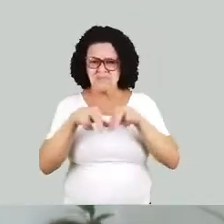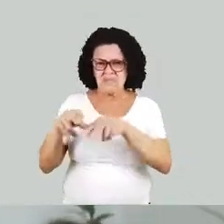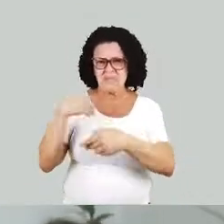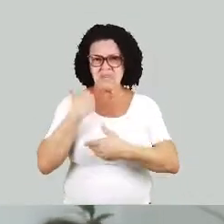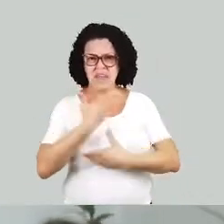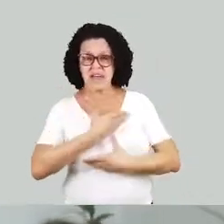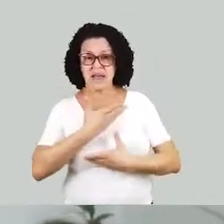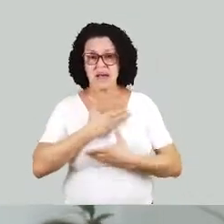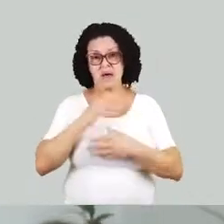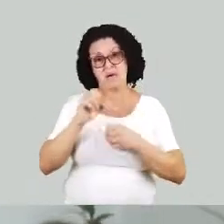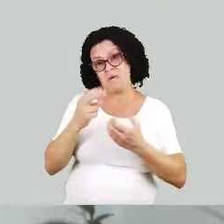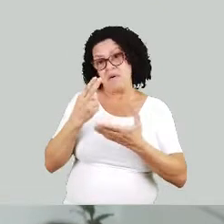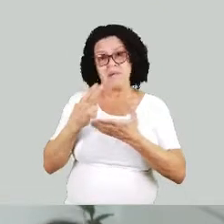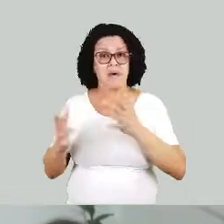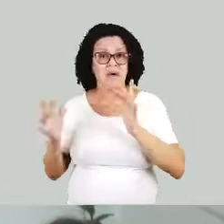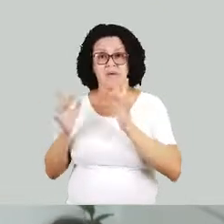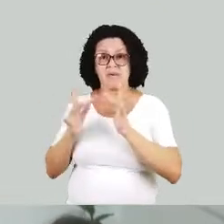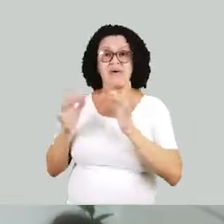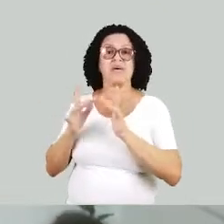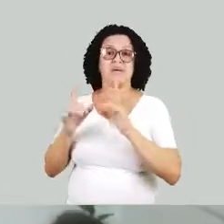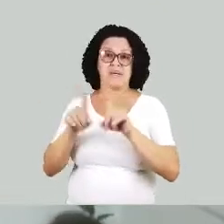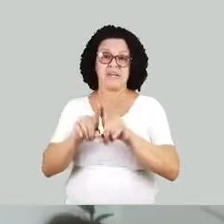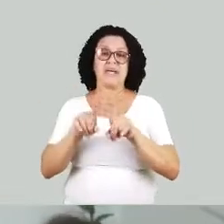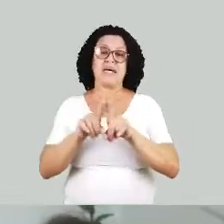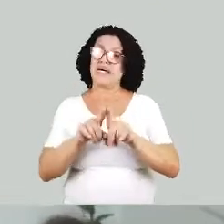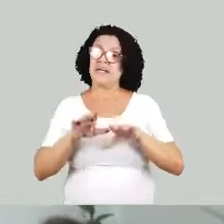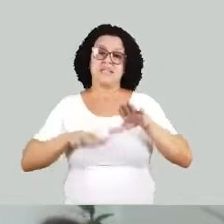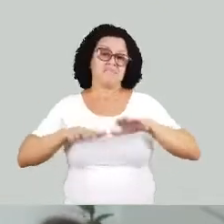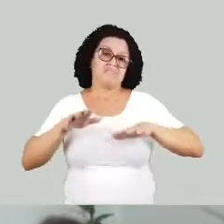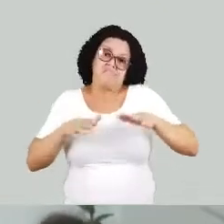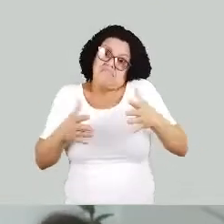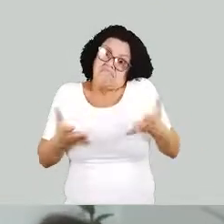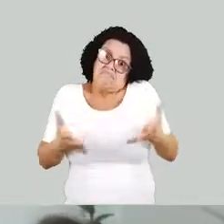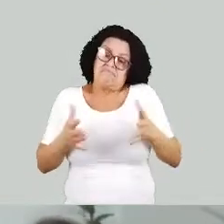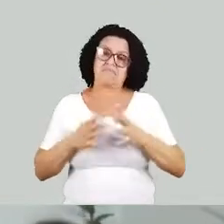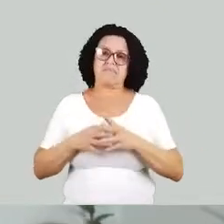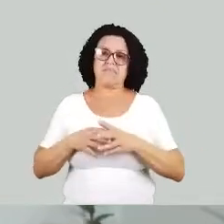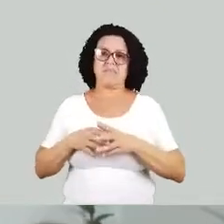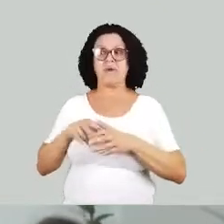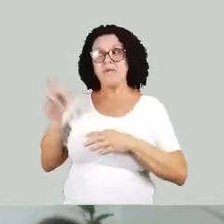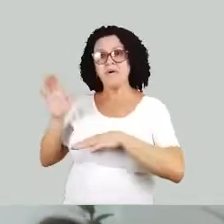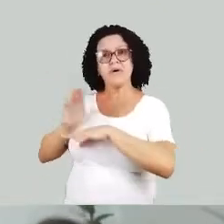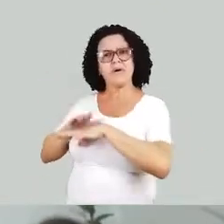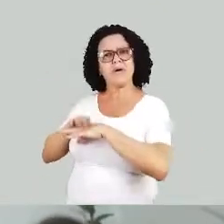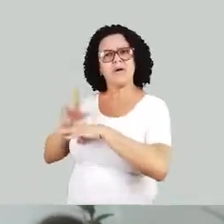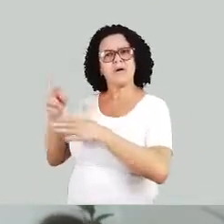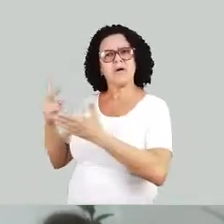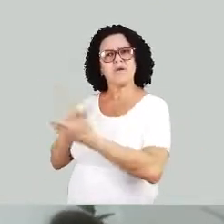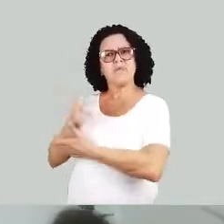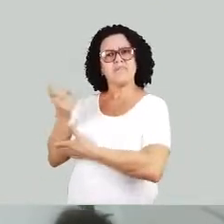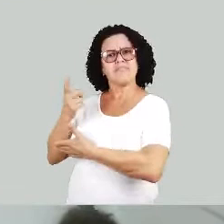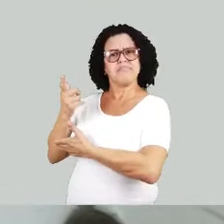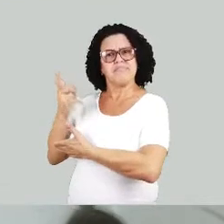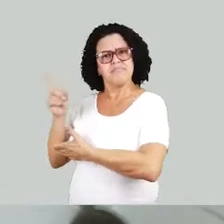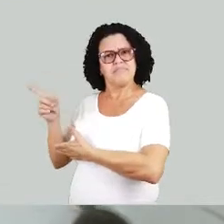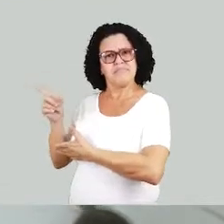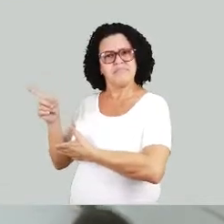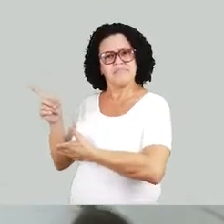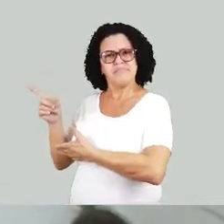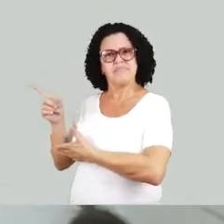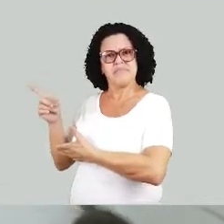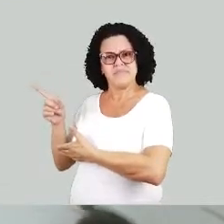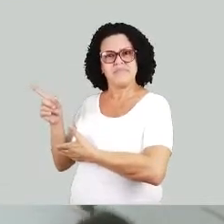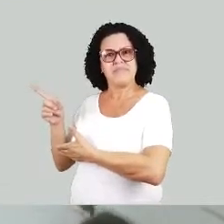as pessoas até perdem o contato, né? Com aquele que proporcionou a agressão, né? E